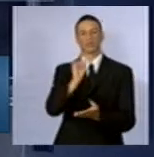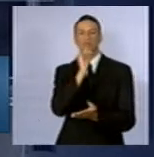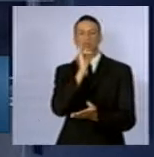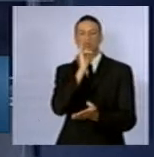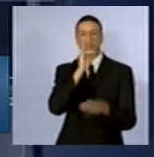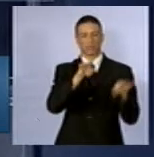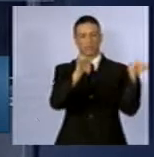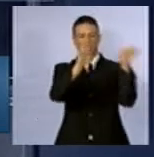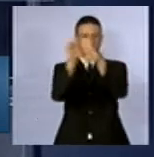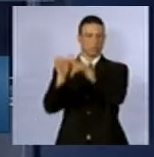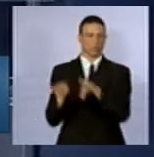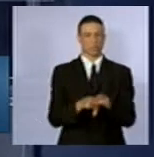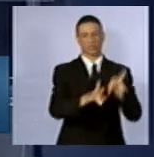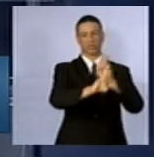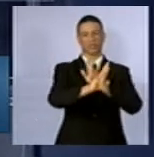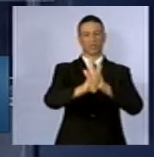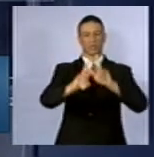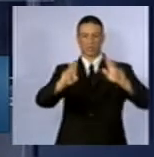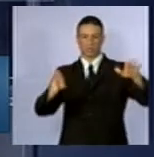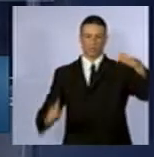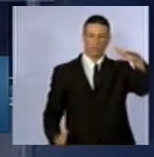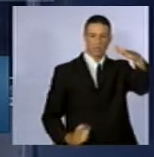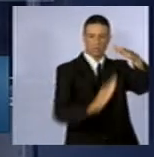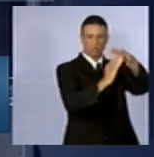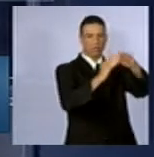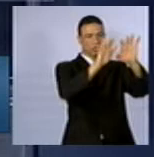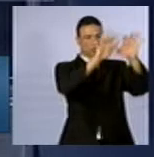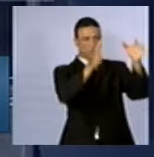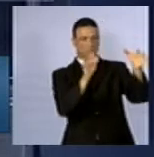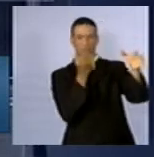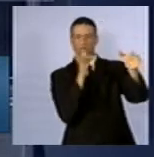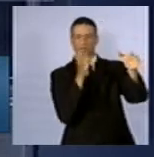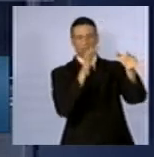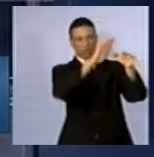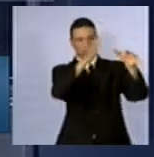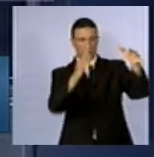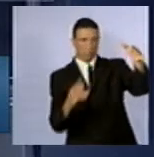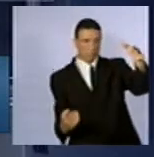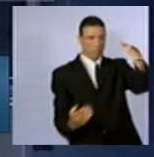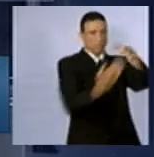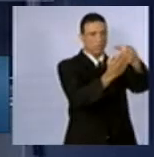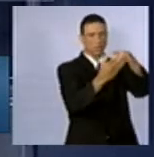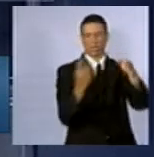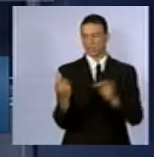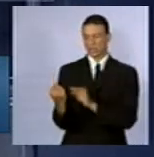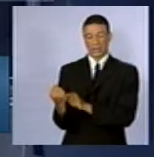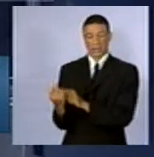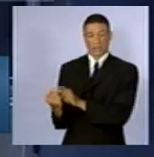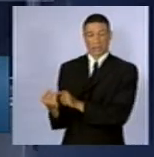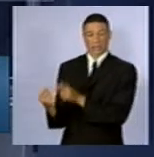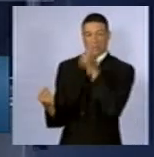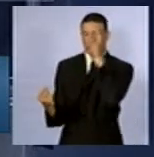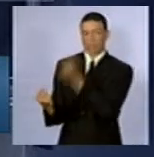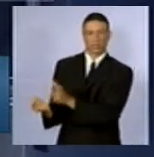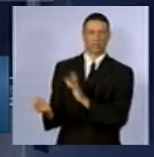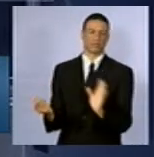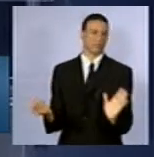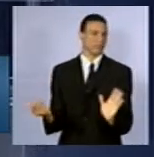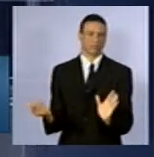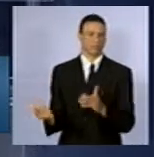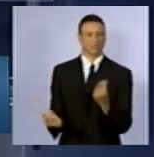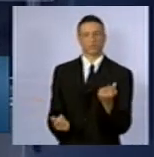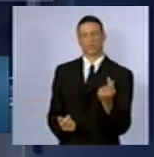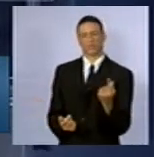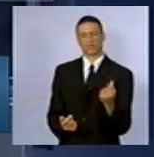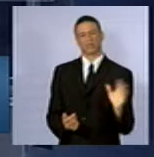padrão diferenciado de limite de campo magnético no sentido de valores mais restritivos Então e nós temos números que